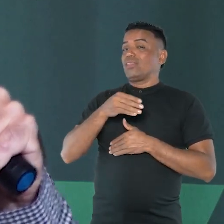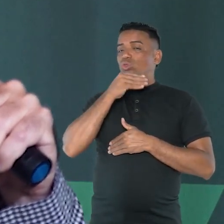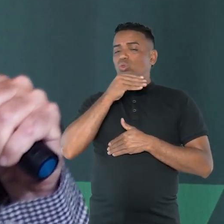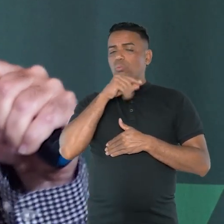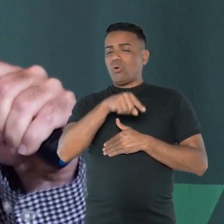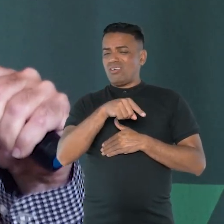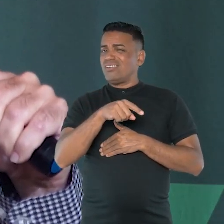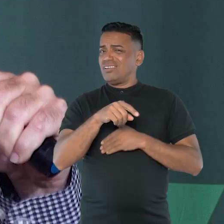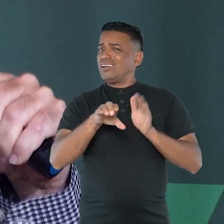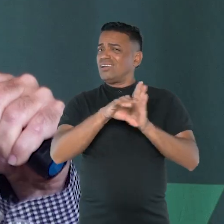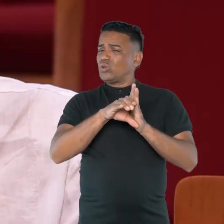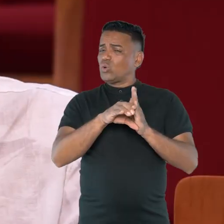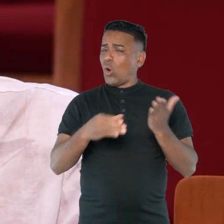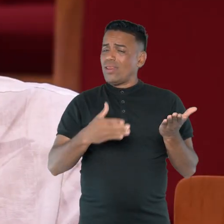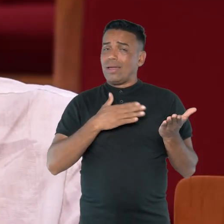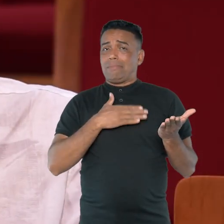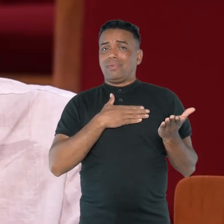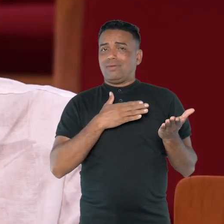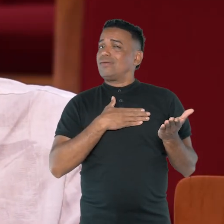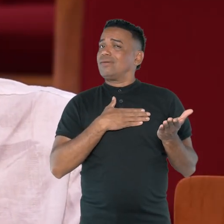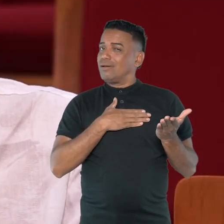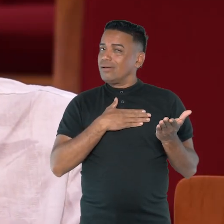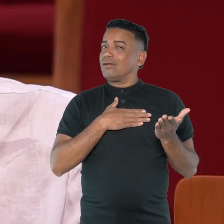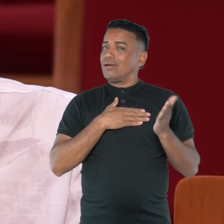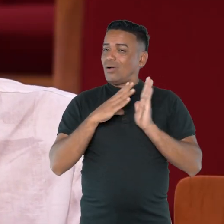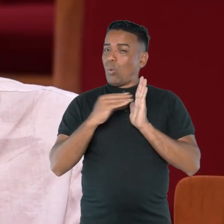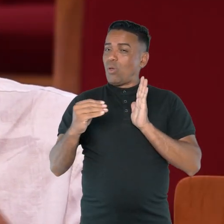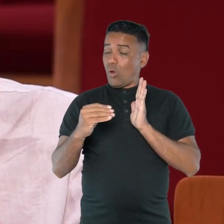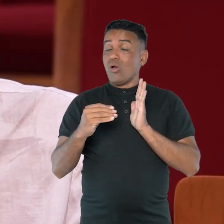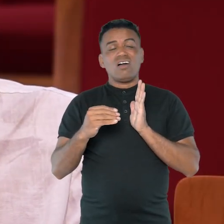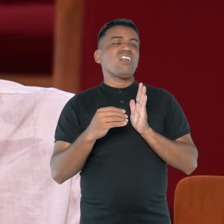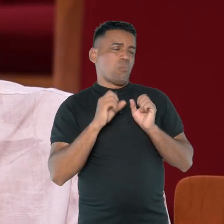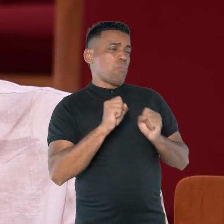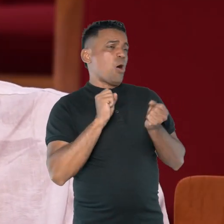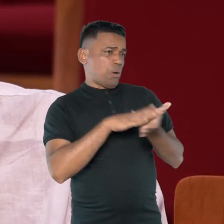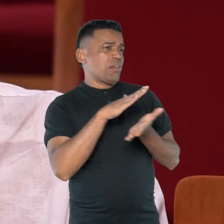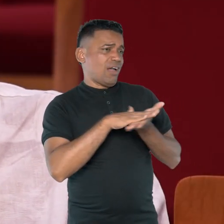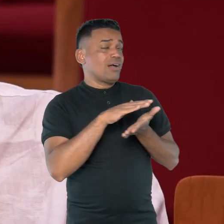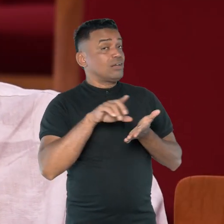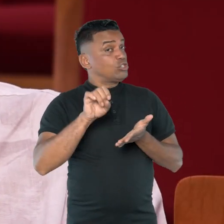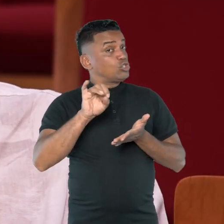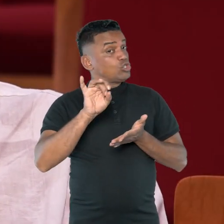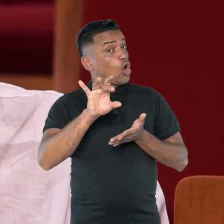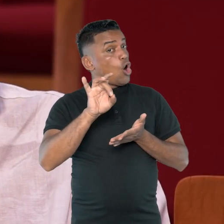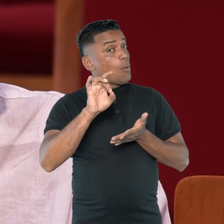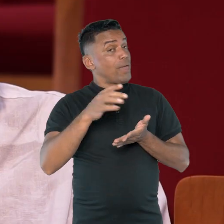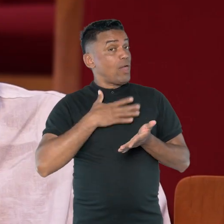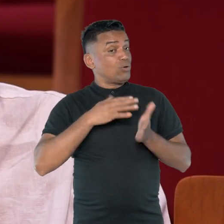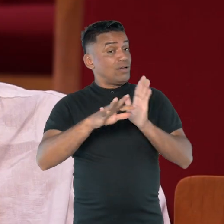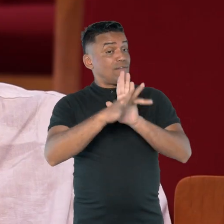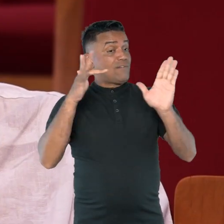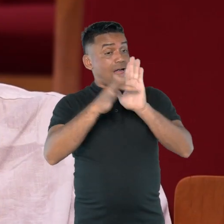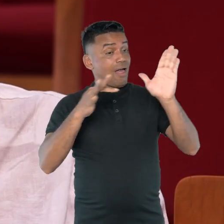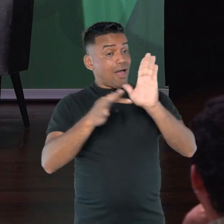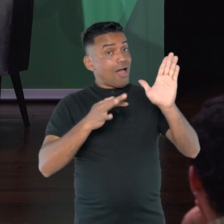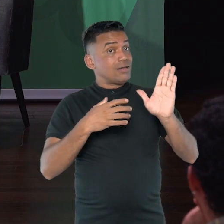isso aqui é um trecho de uma crônica minha. Aí ele fala assim, não, então eu não vou. Ela fala, não, mas pode publicar as crônicas, não. Só peço para ele não mexer nos meus versos.